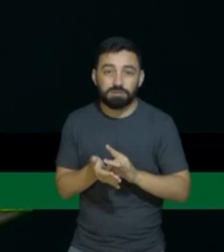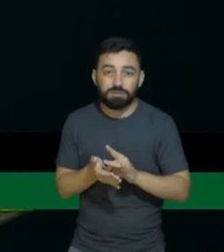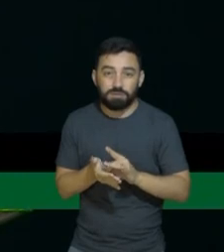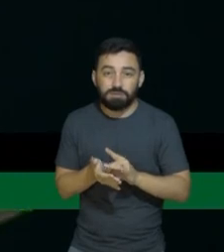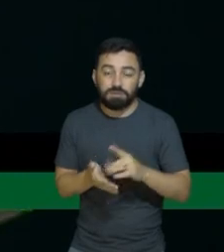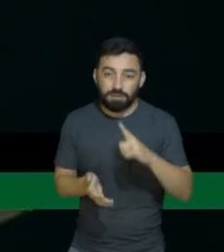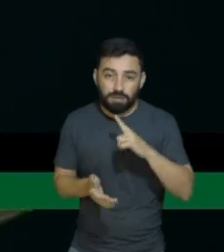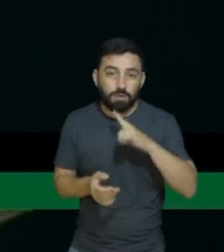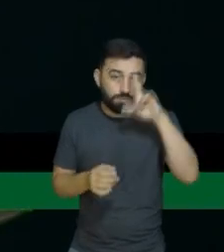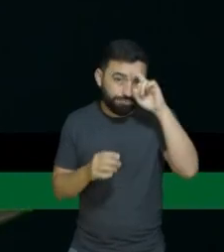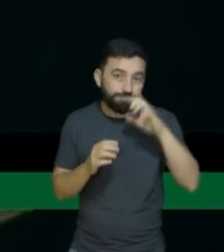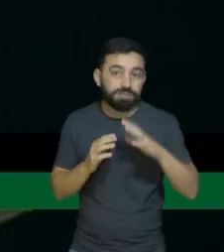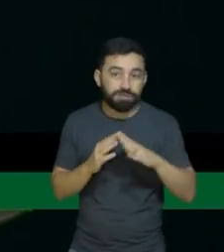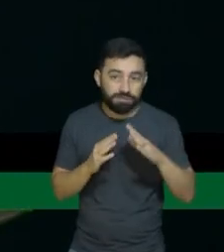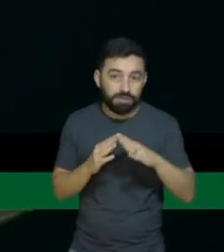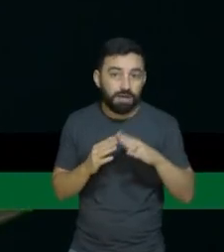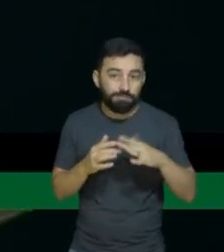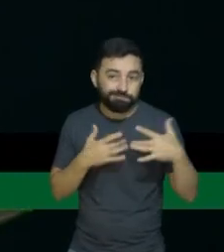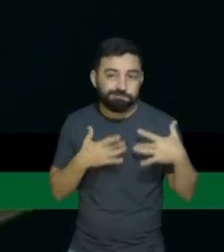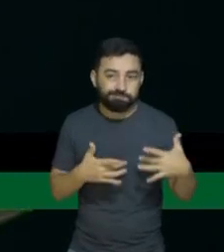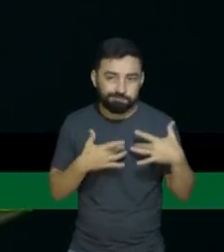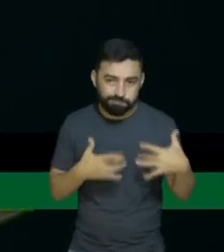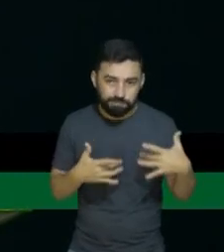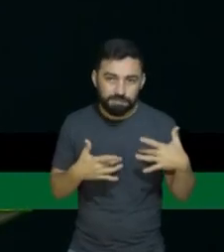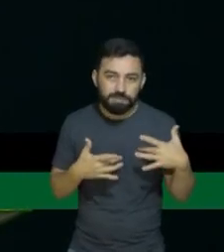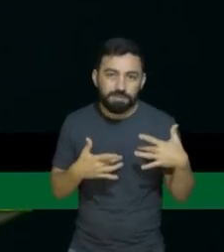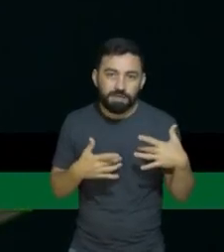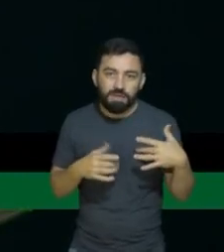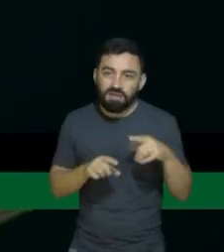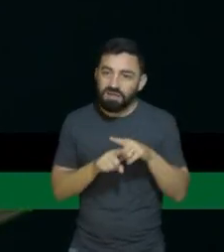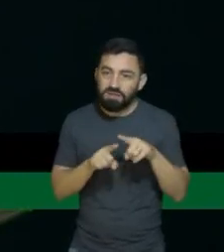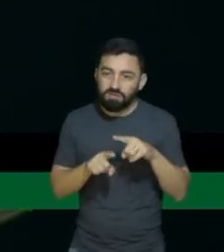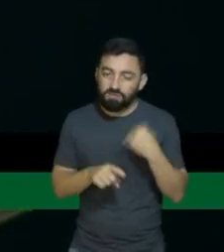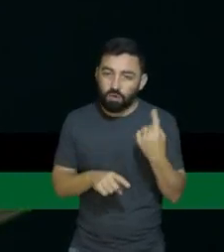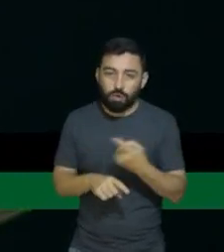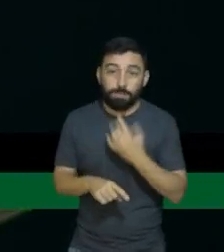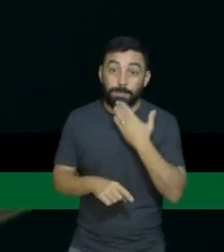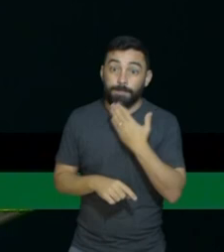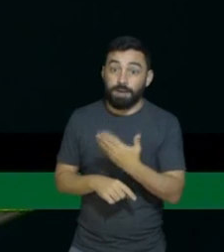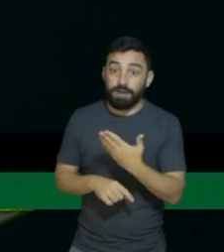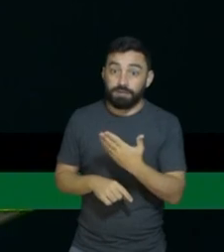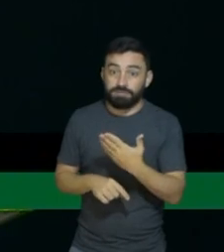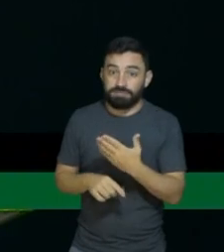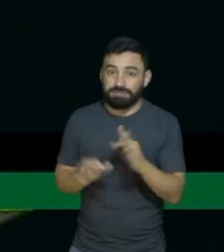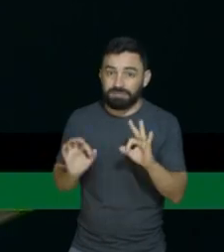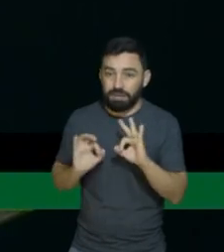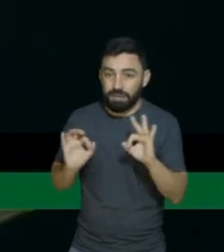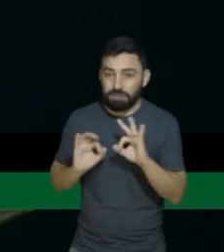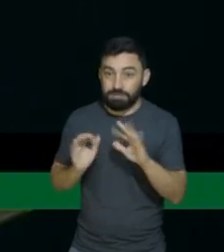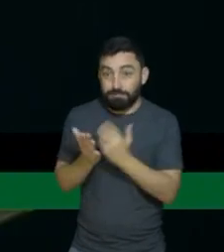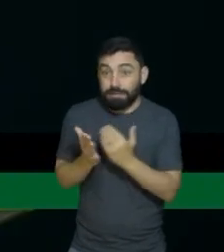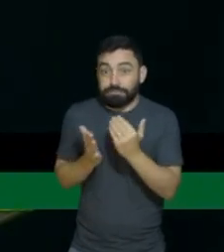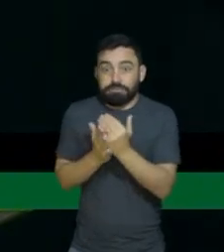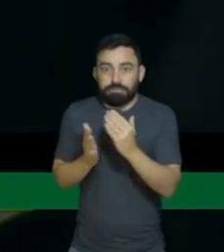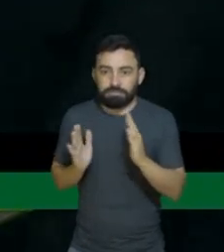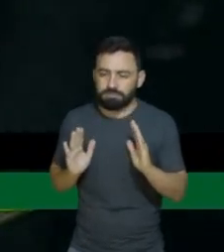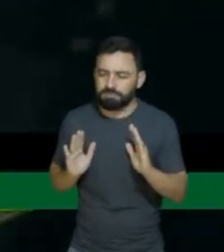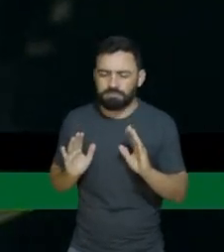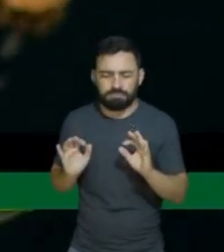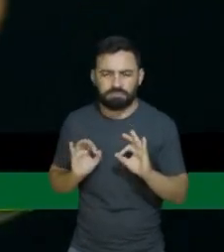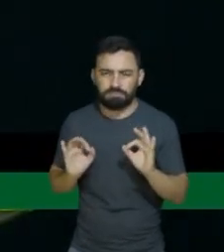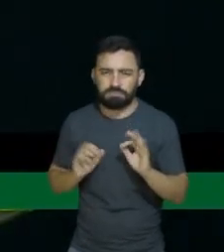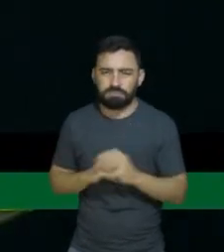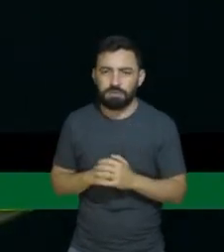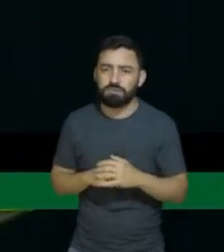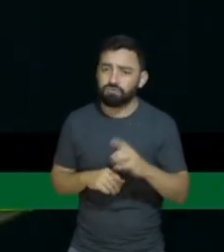os hospitais filantrópicos não estamos solicitando nada de extraordinário apenas